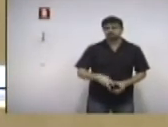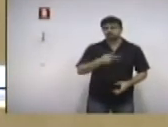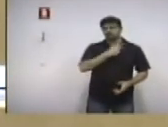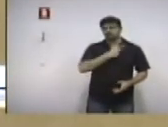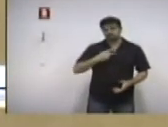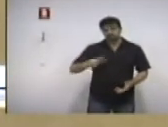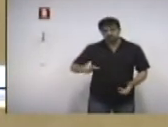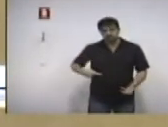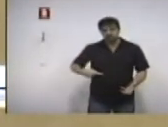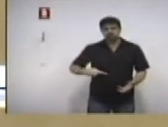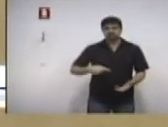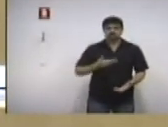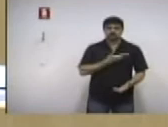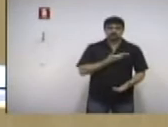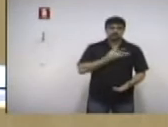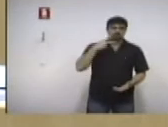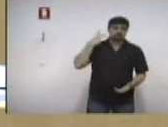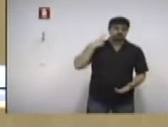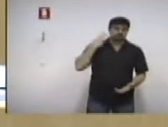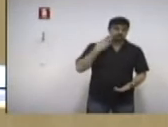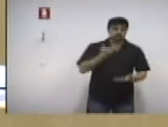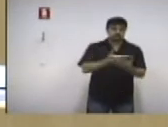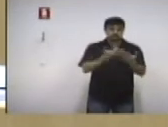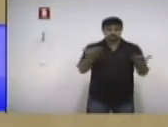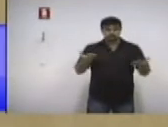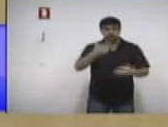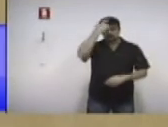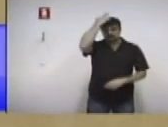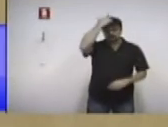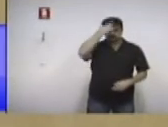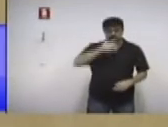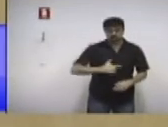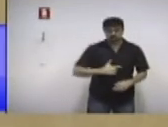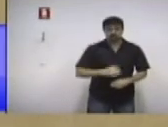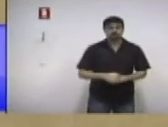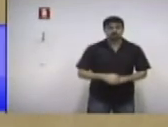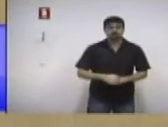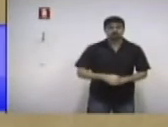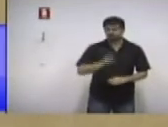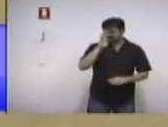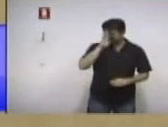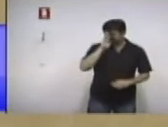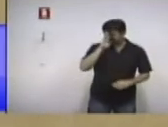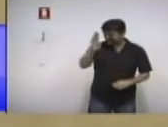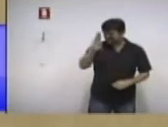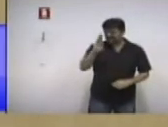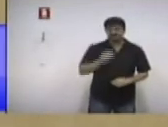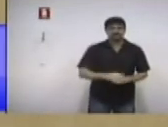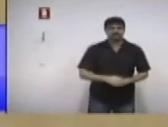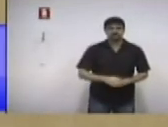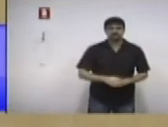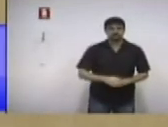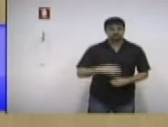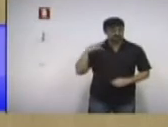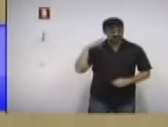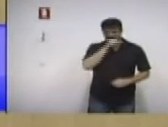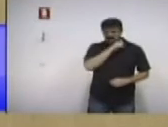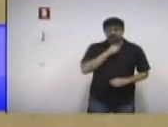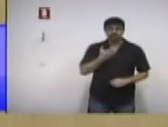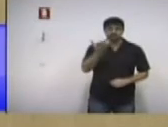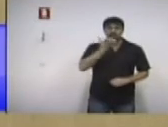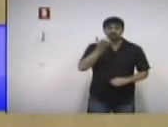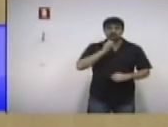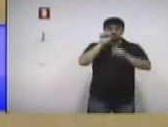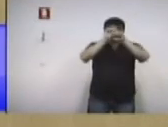o presidente colegas vereadores com meu sou uma pessoa muito direta objetiva e bem